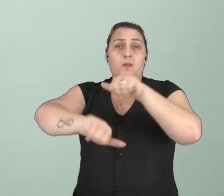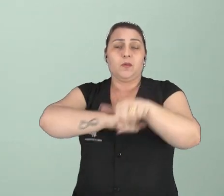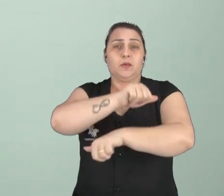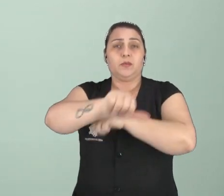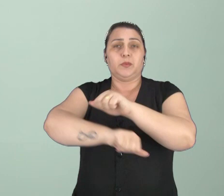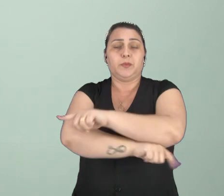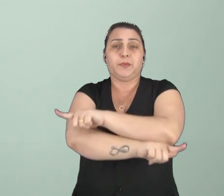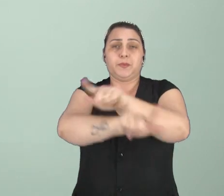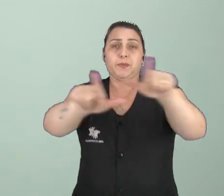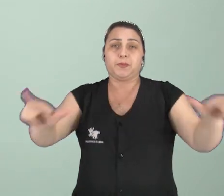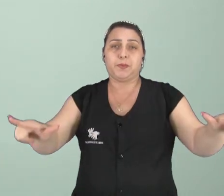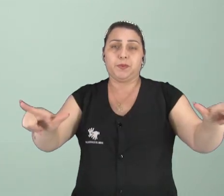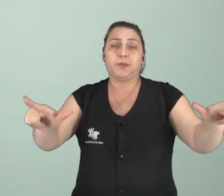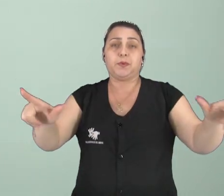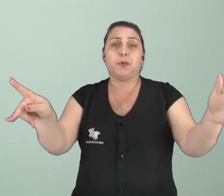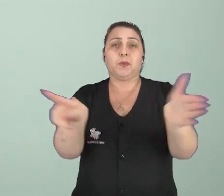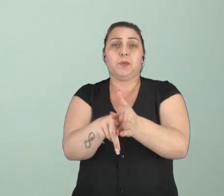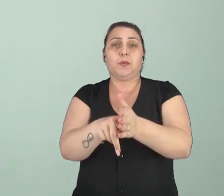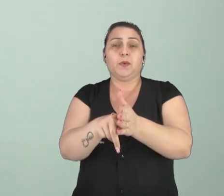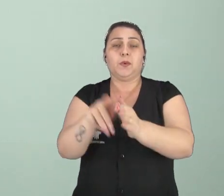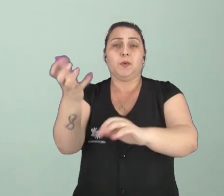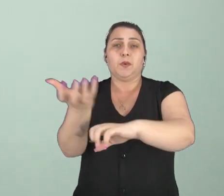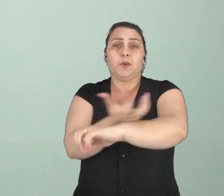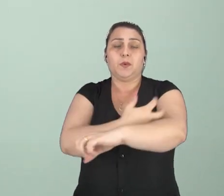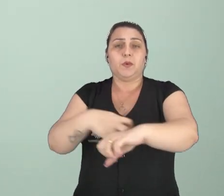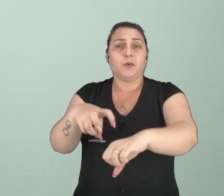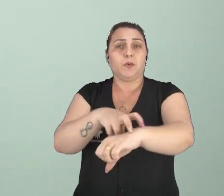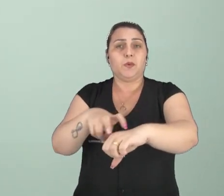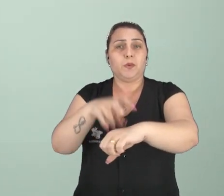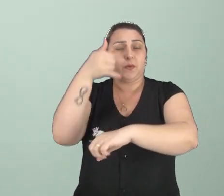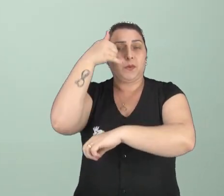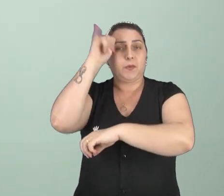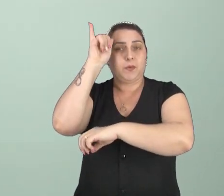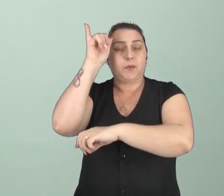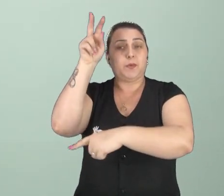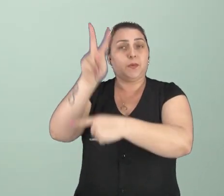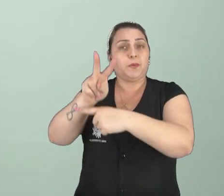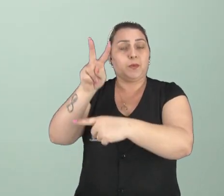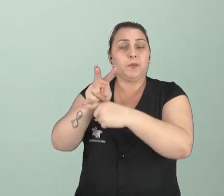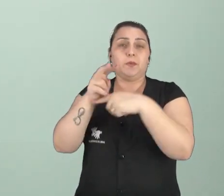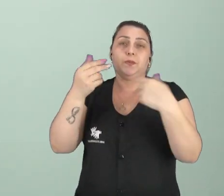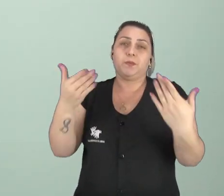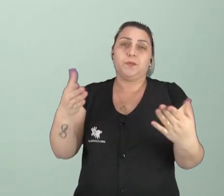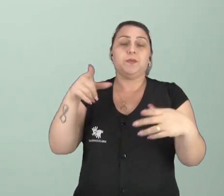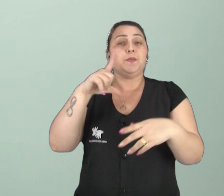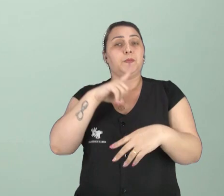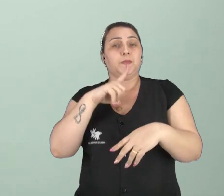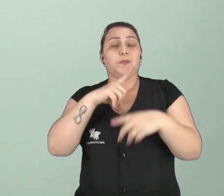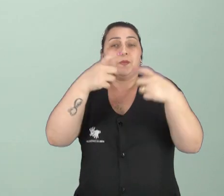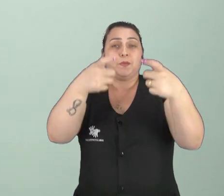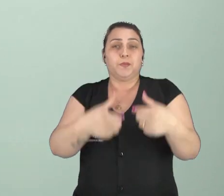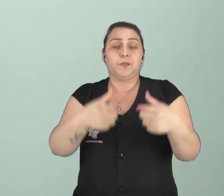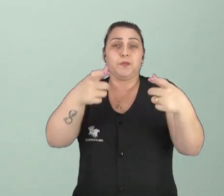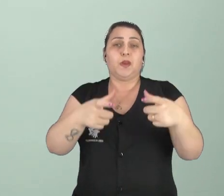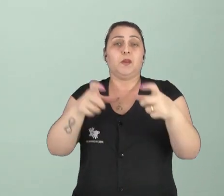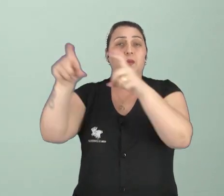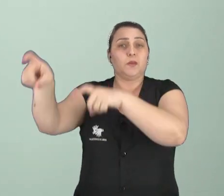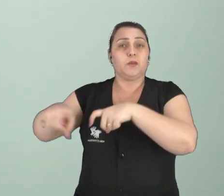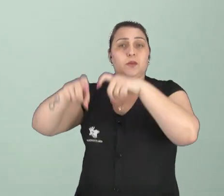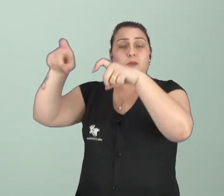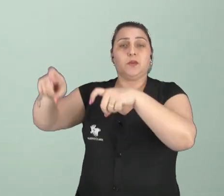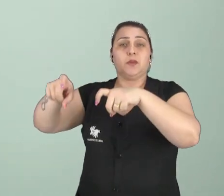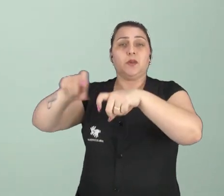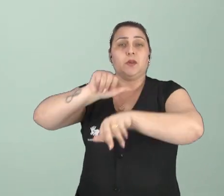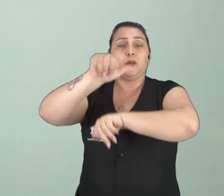por exemplo, pasto, vão virar zona de agropecuária. A gente tem espaços rurais